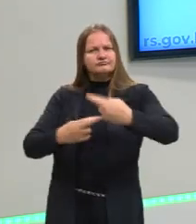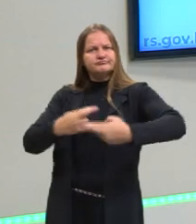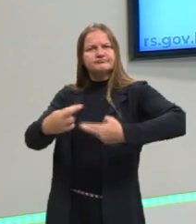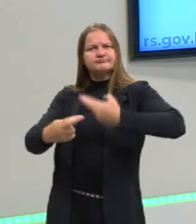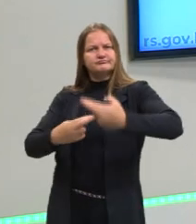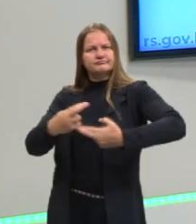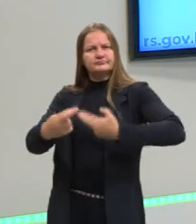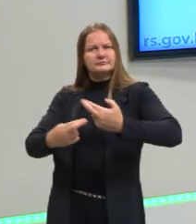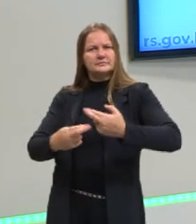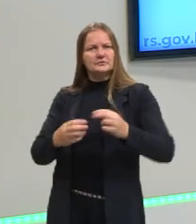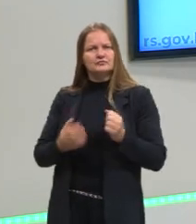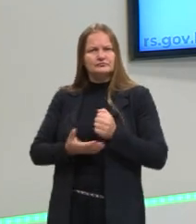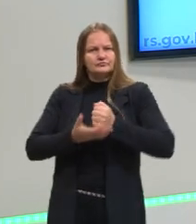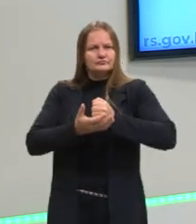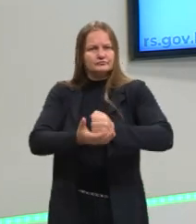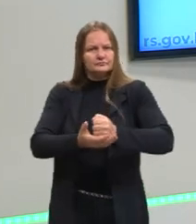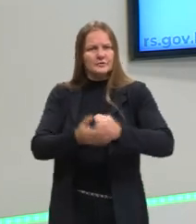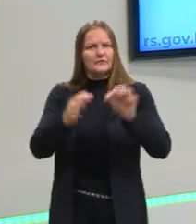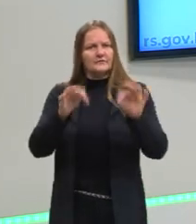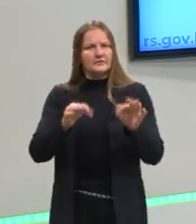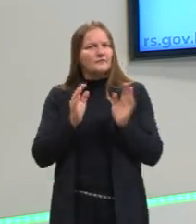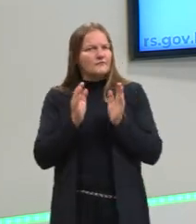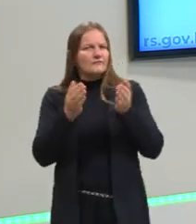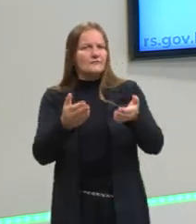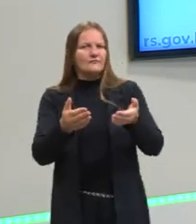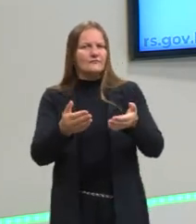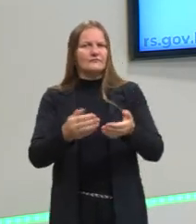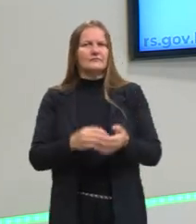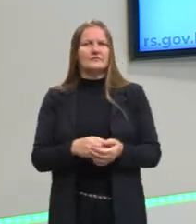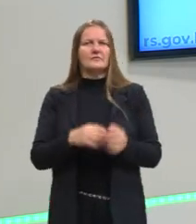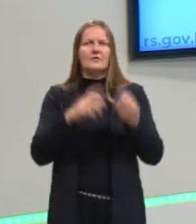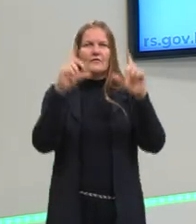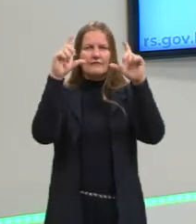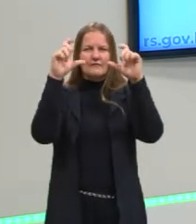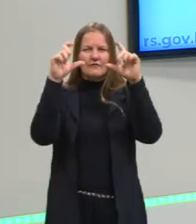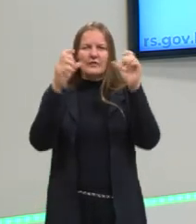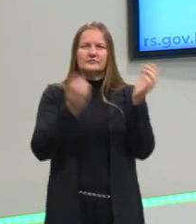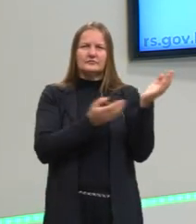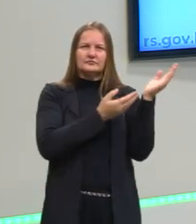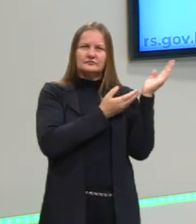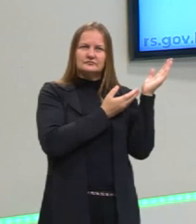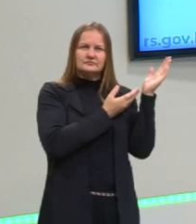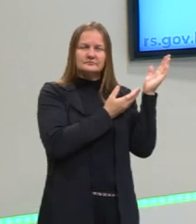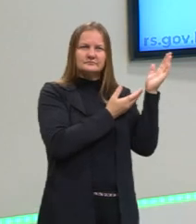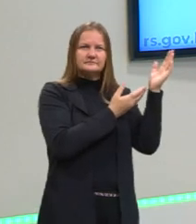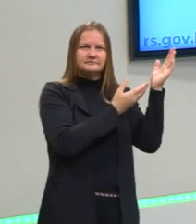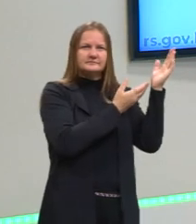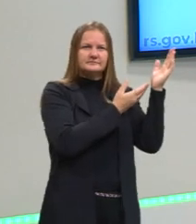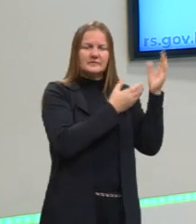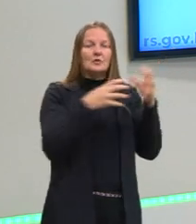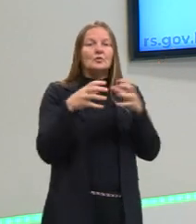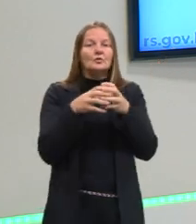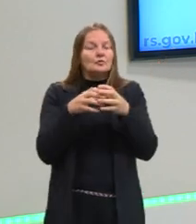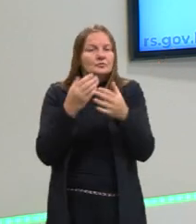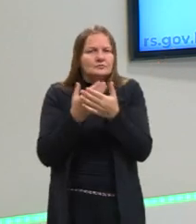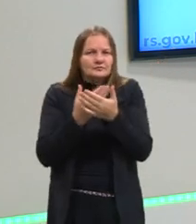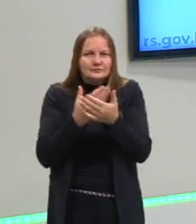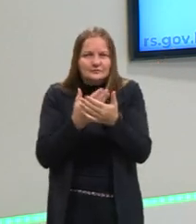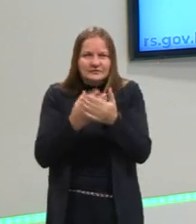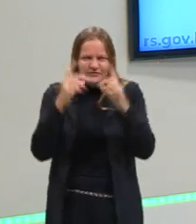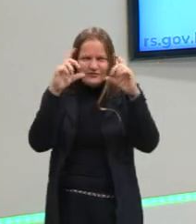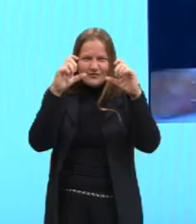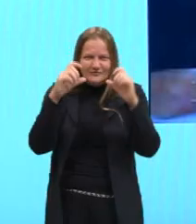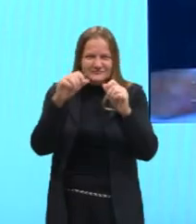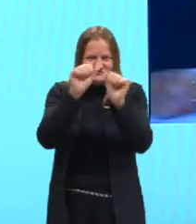que ela resulta em algum fim e esta imagem eu trago um grupo de estudantes né